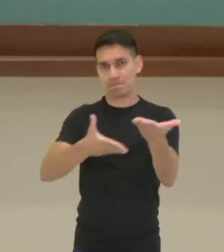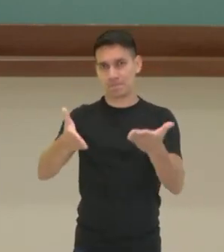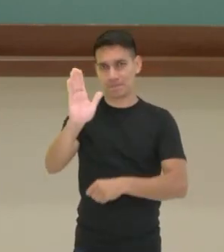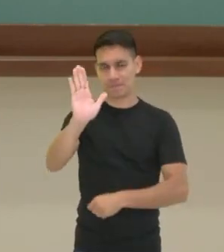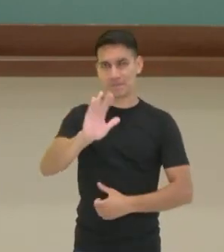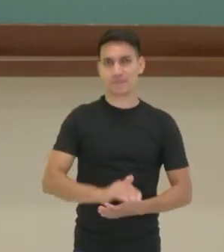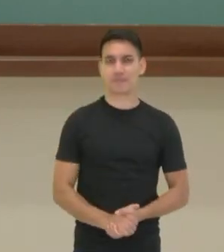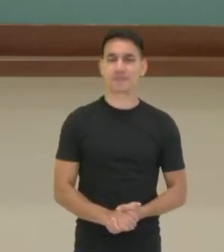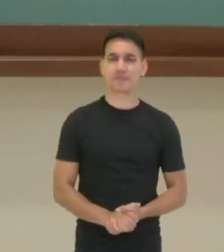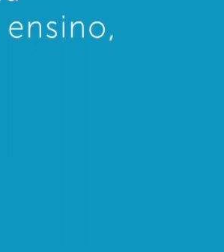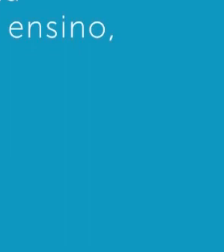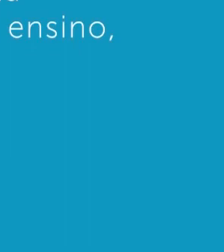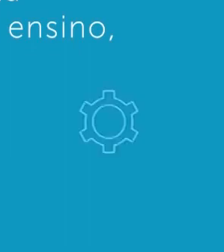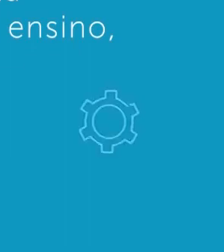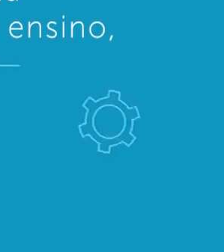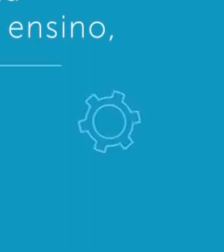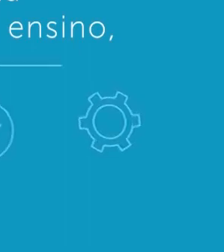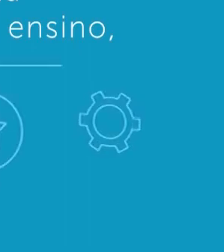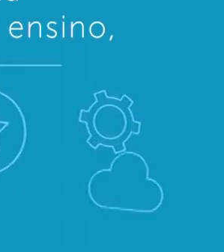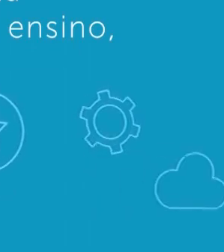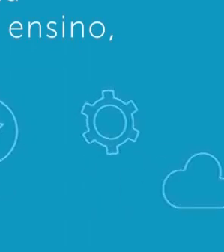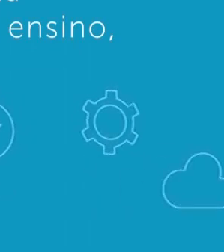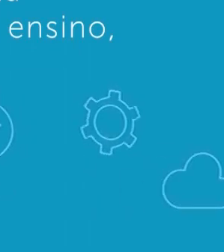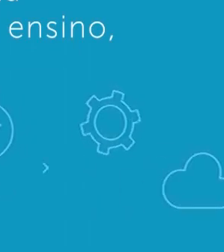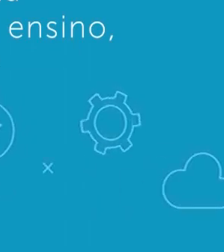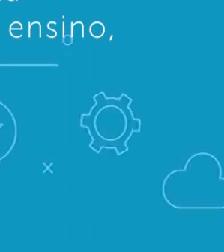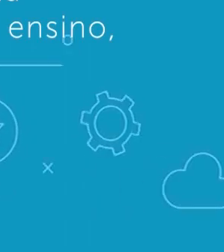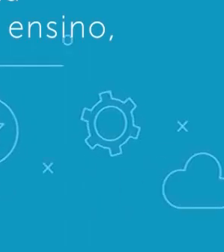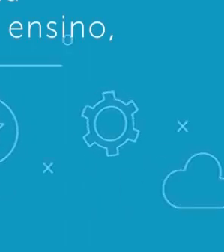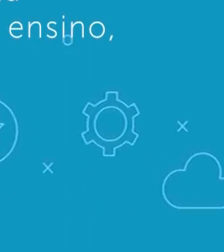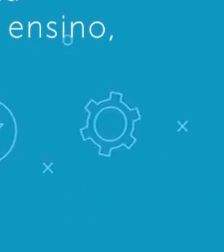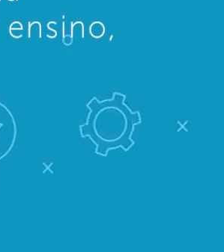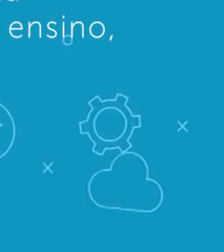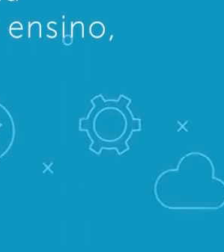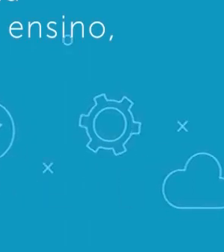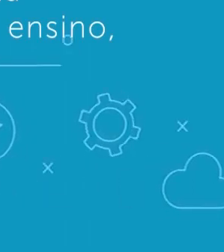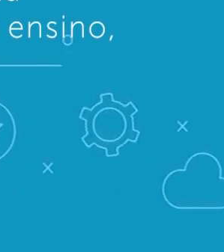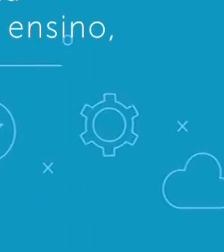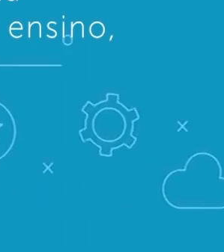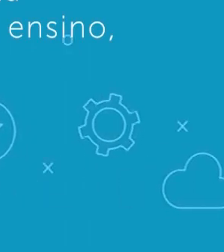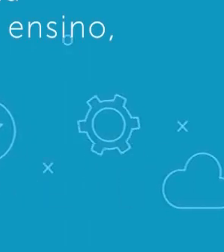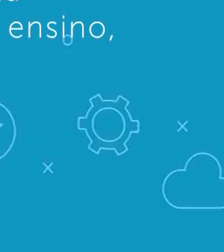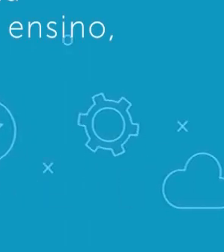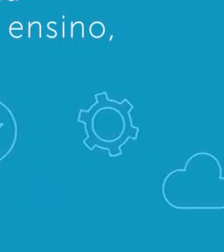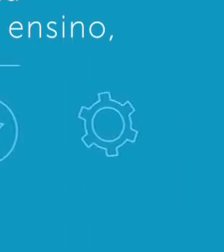e até a próxima aula.